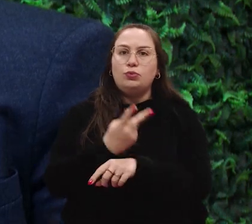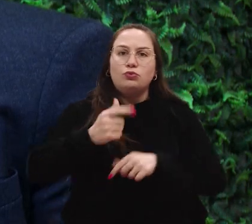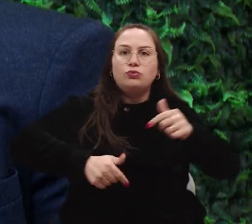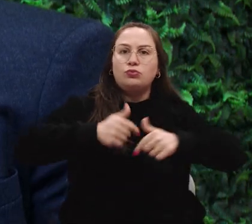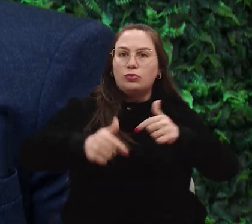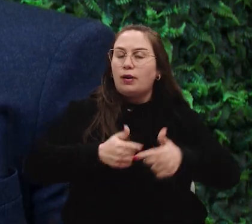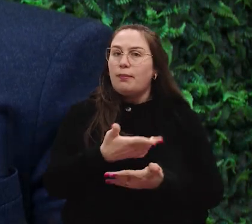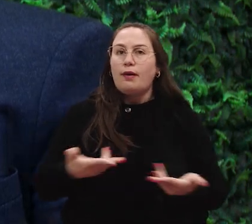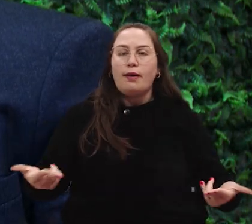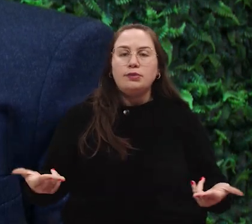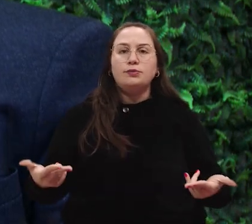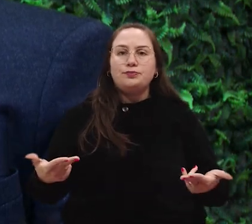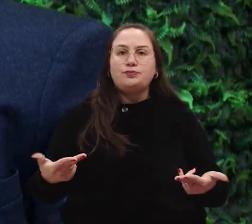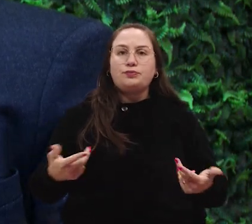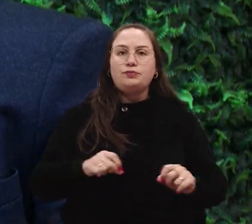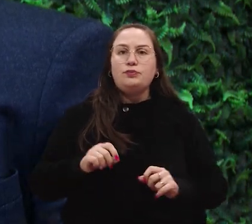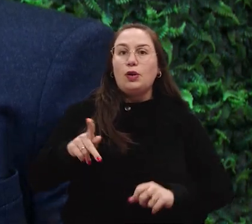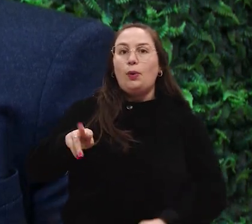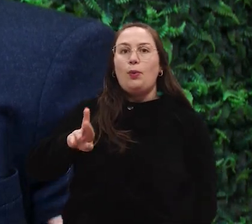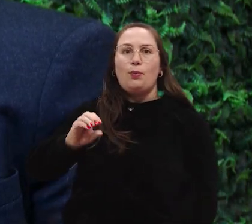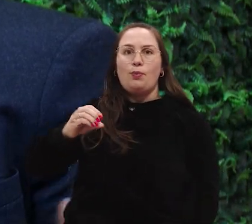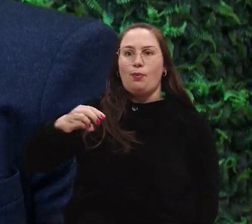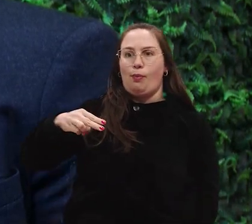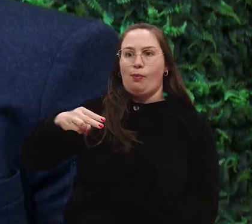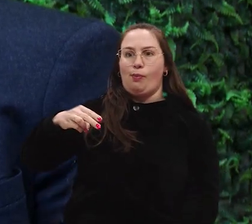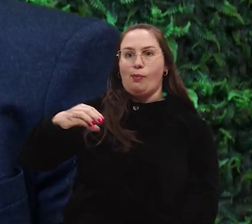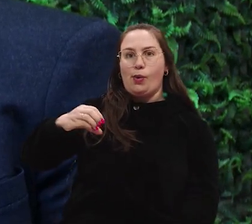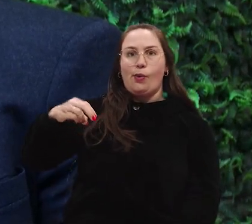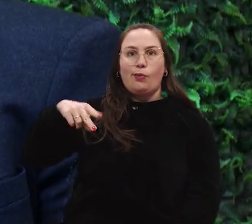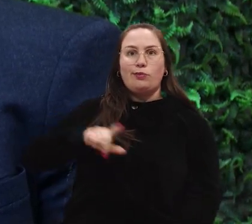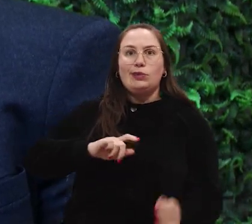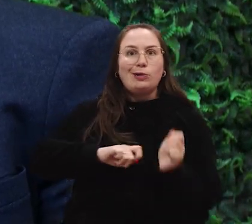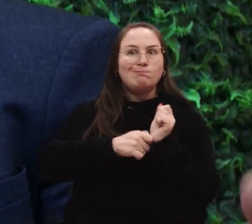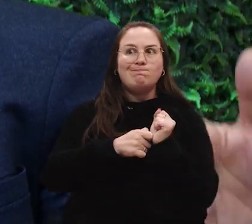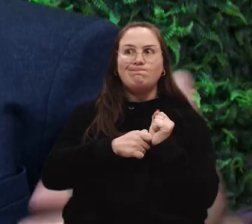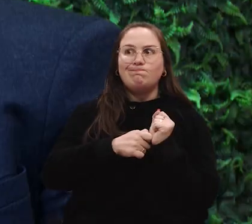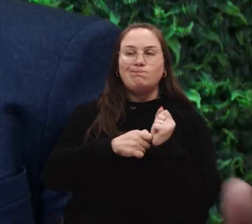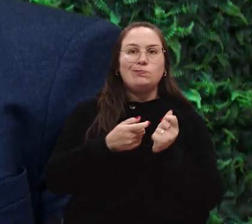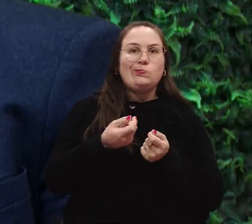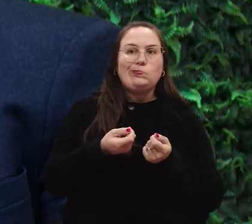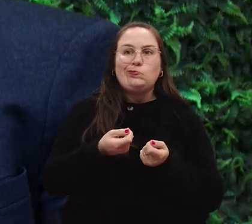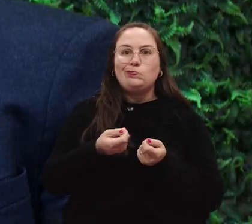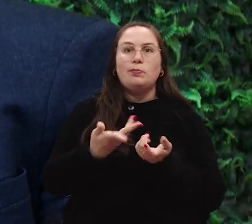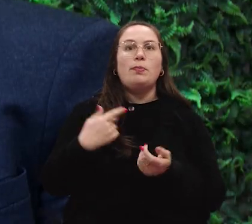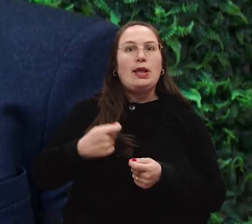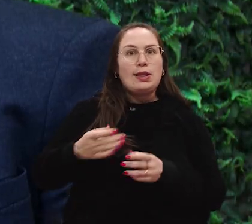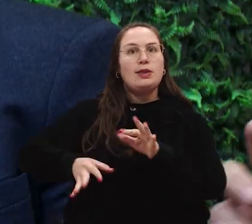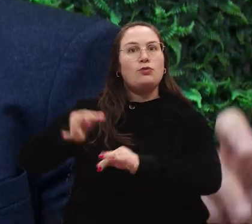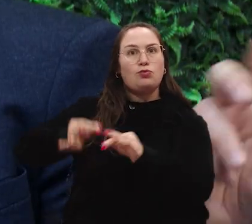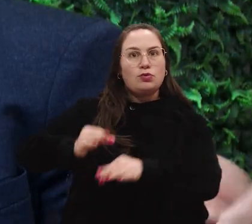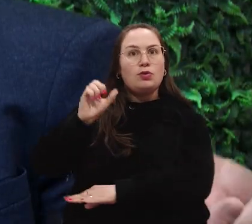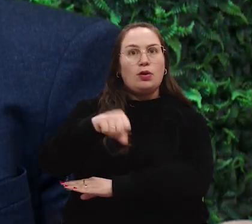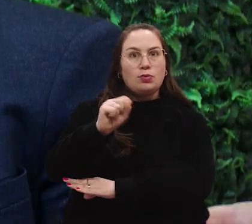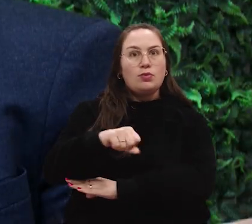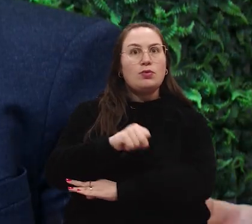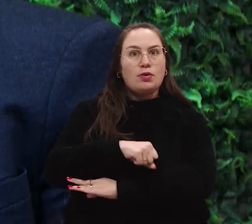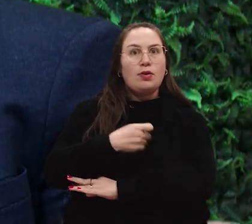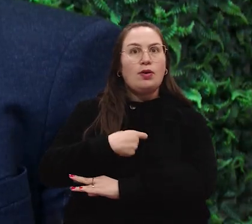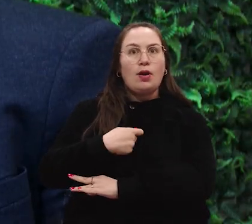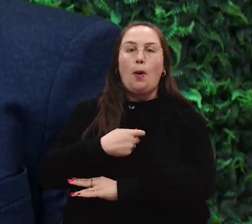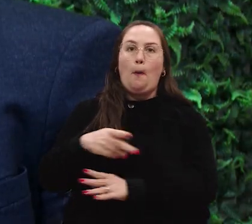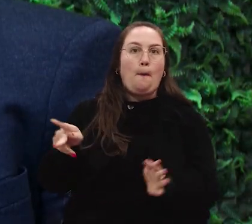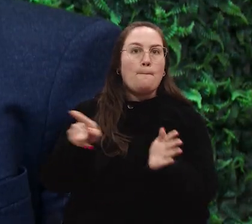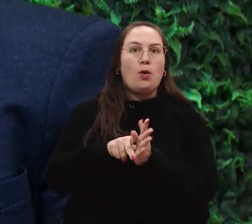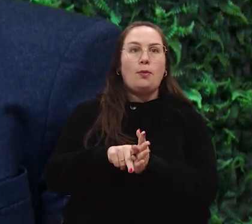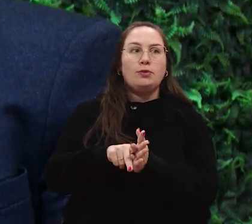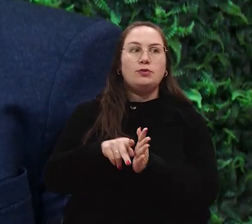produto ou serviço. Mas o Procon fica engessado até essa parte. Ó, depois tu vai ter que judicializar. Inclusive, daí o